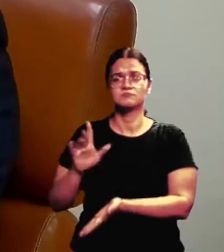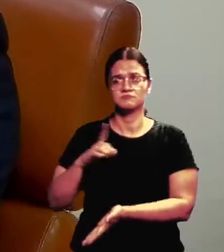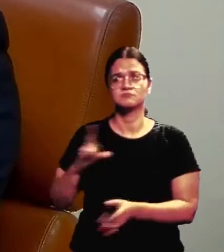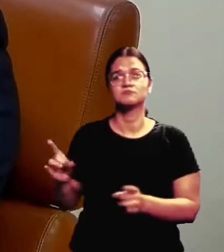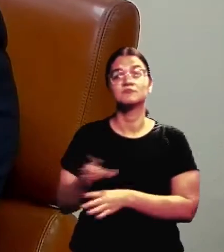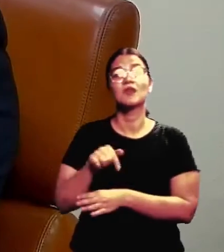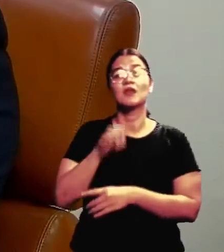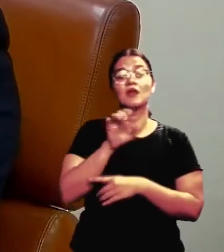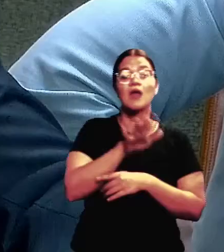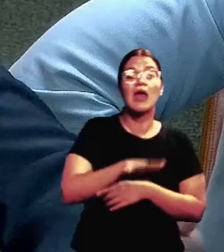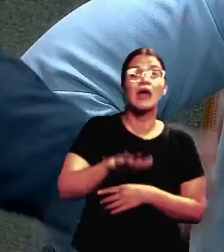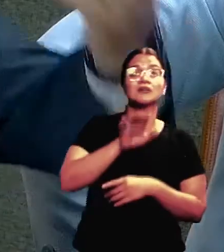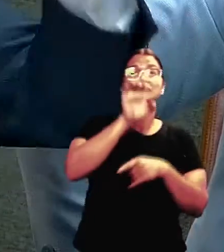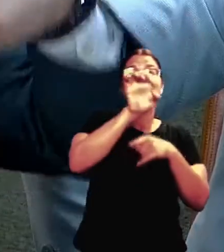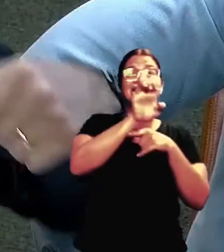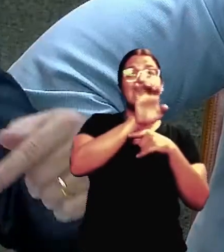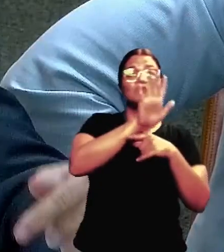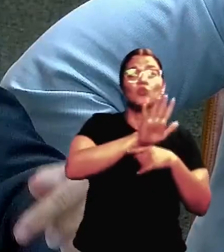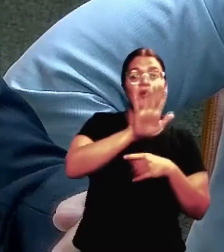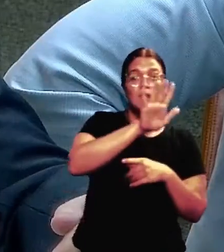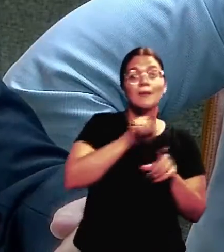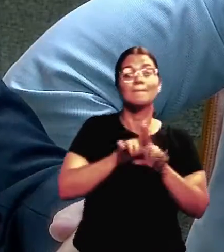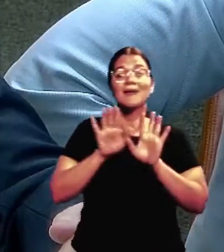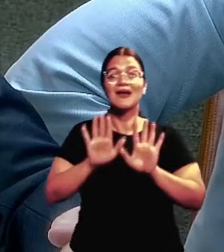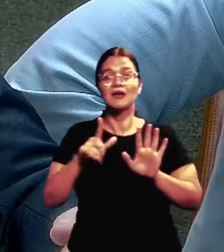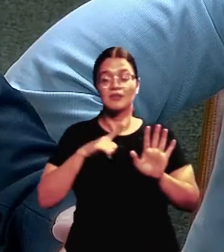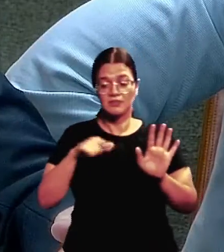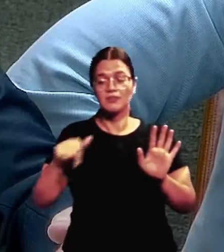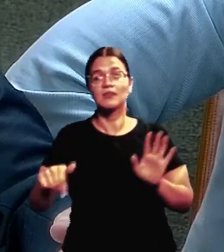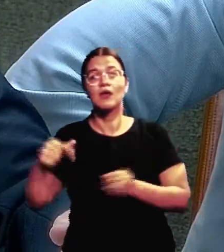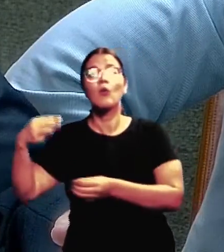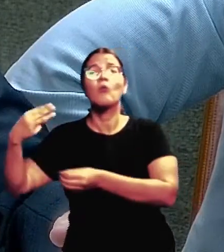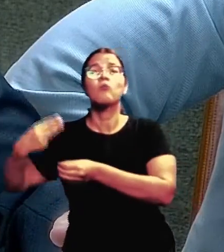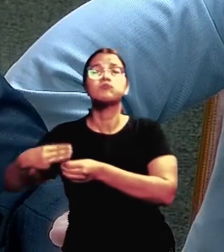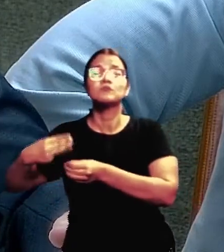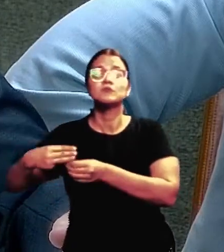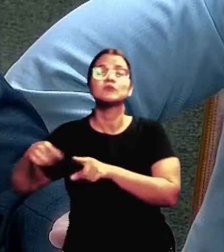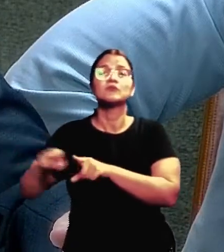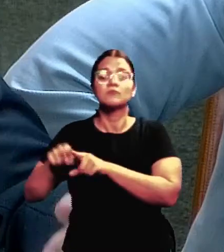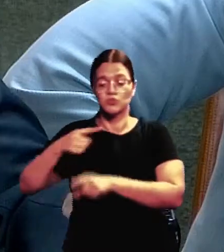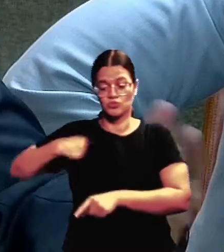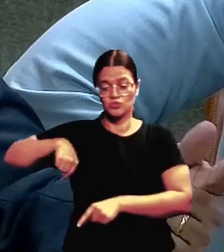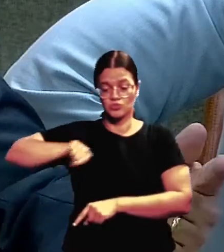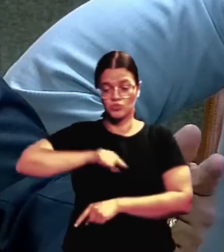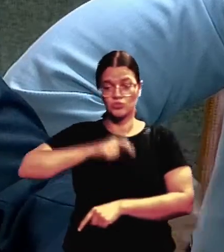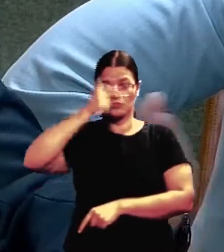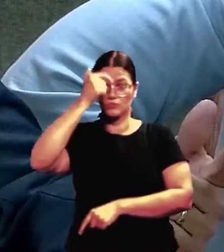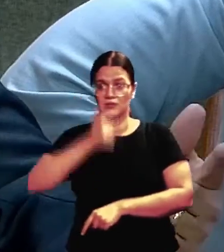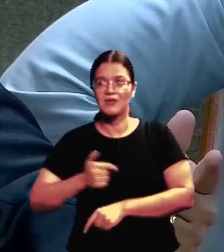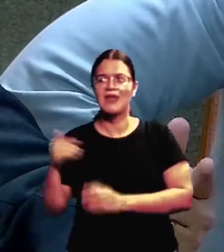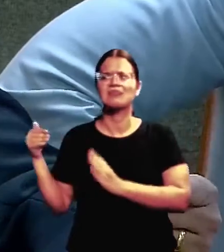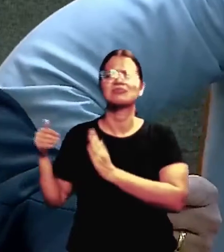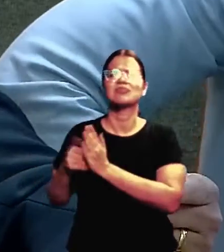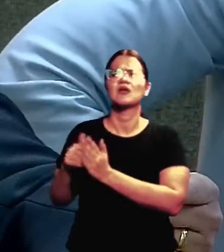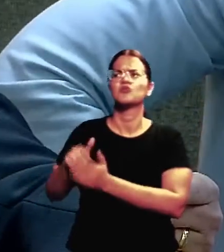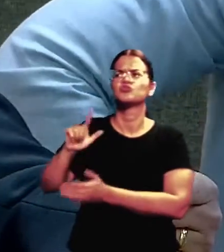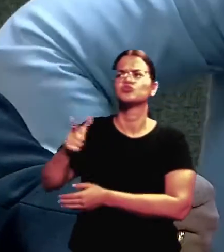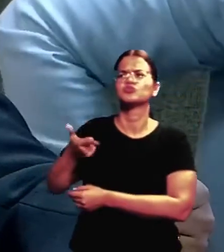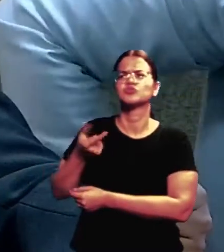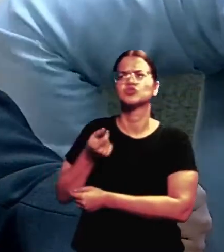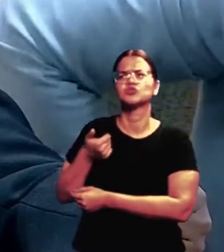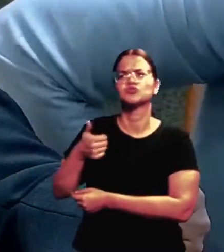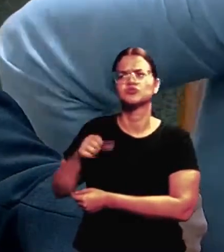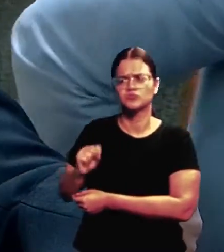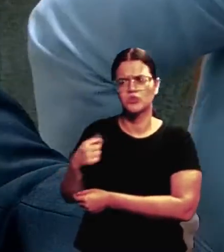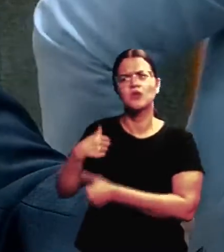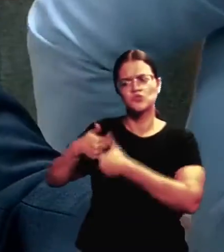é do âmbito estadual, mas também tem a do âmbito municipal, que nós, enquanto até em 2018 eu fazia parte